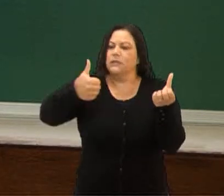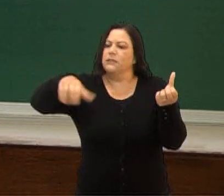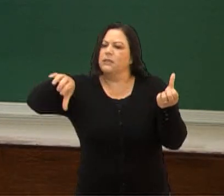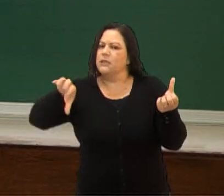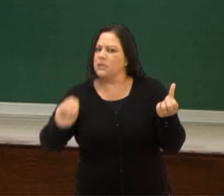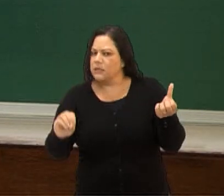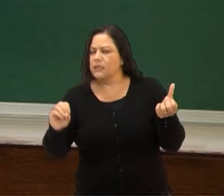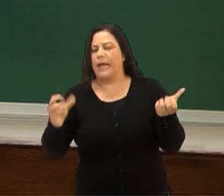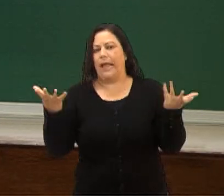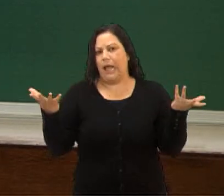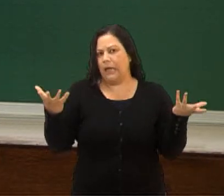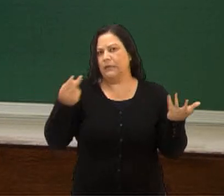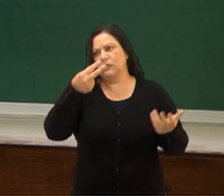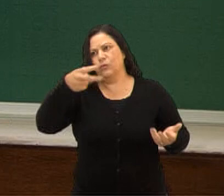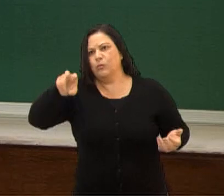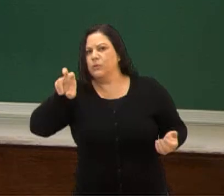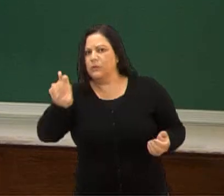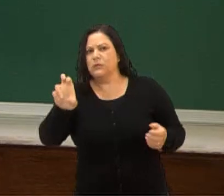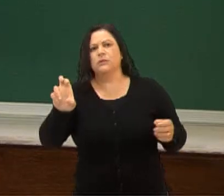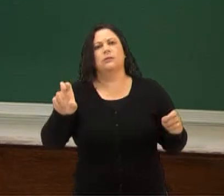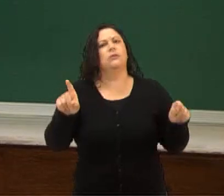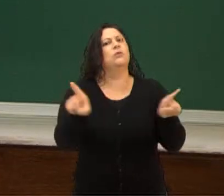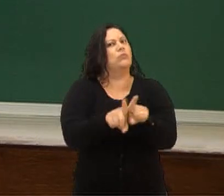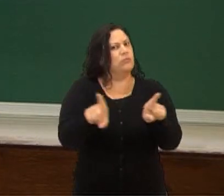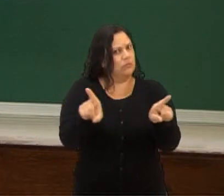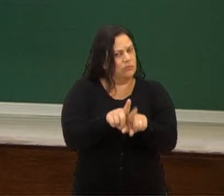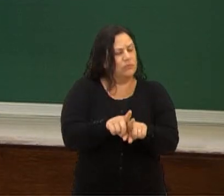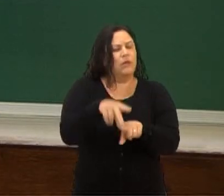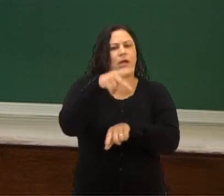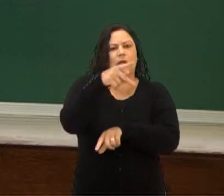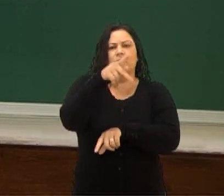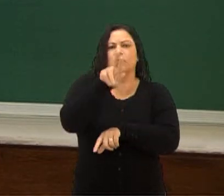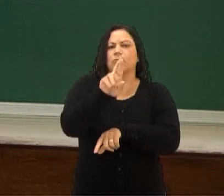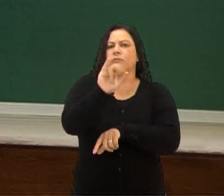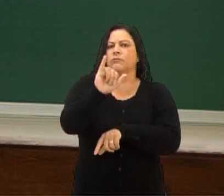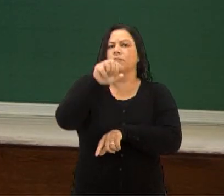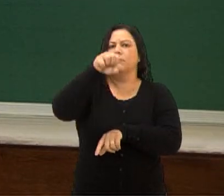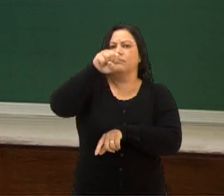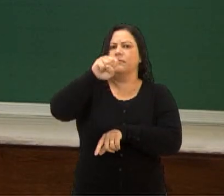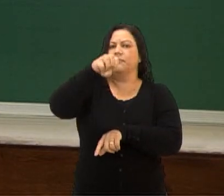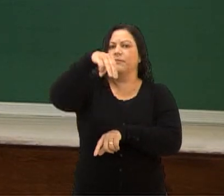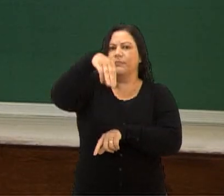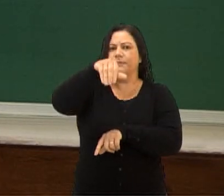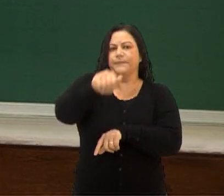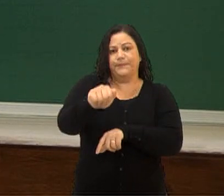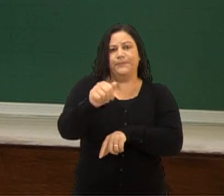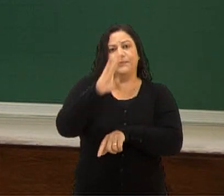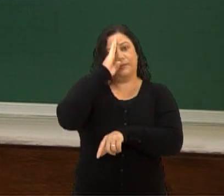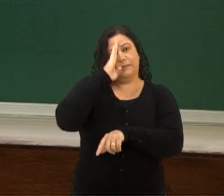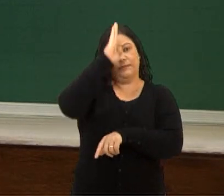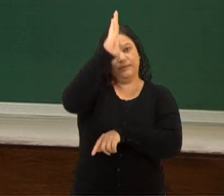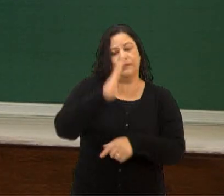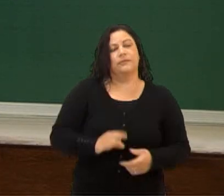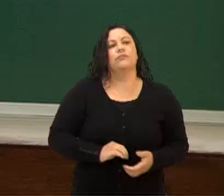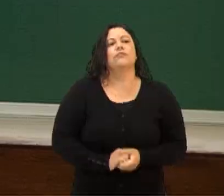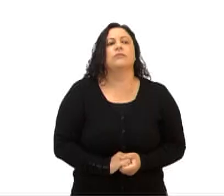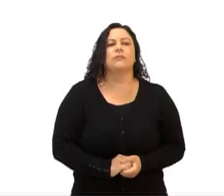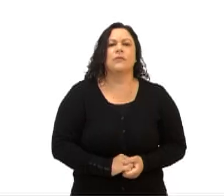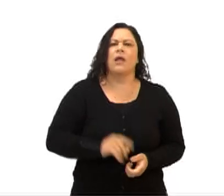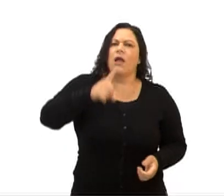ele também pode construir um prisma. Esses são os principais. Aqui, vocês já viram a aula